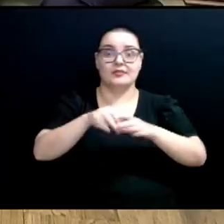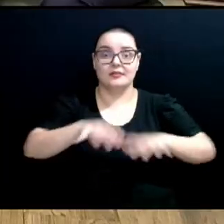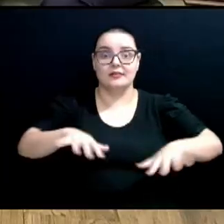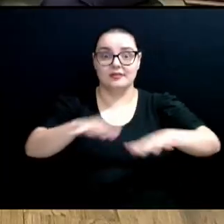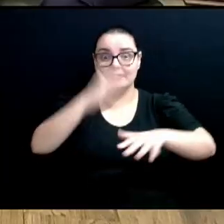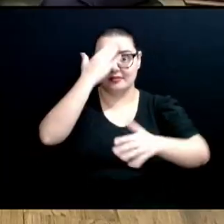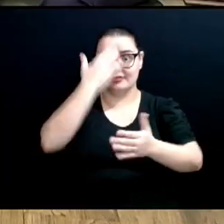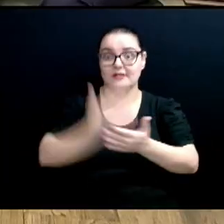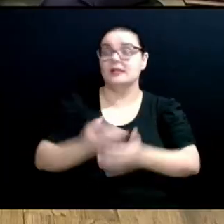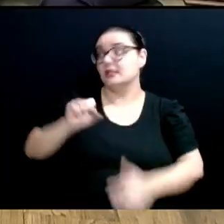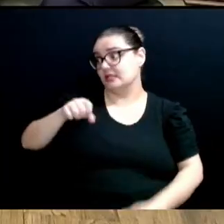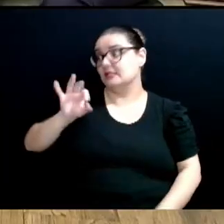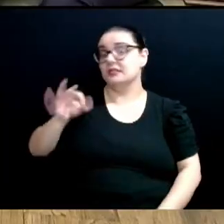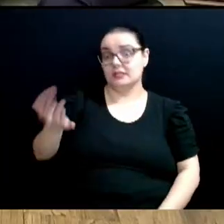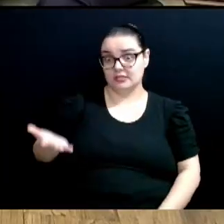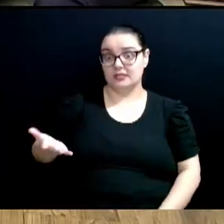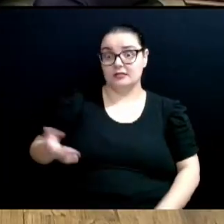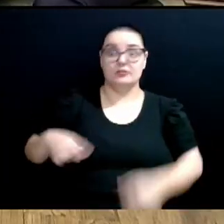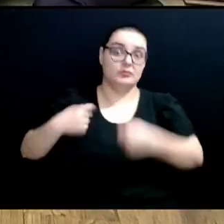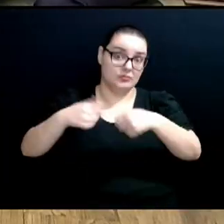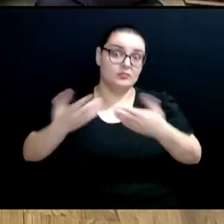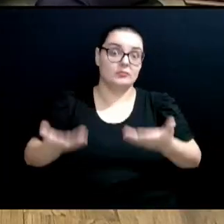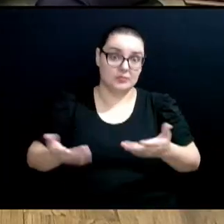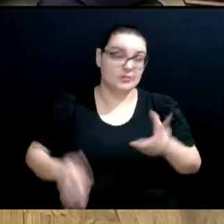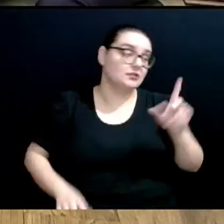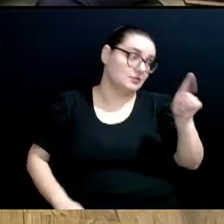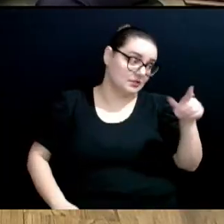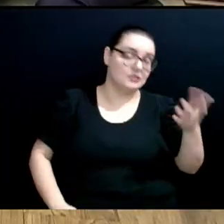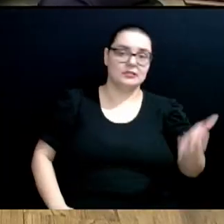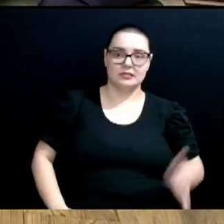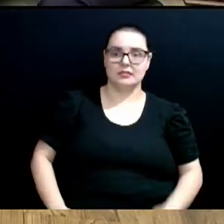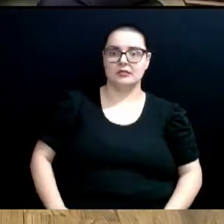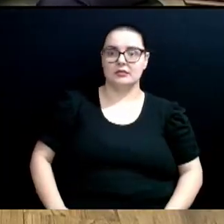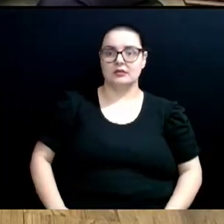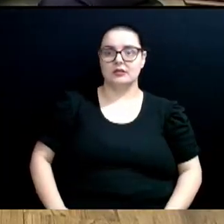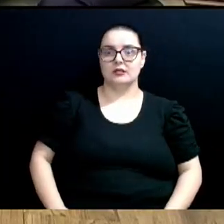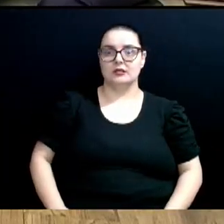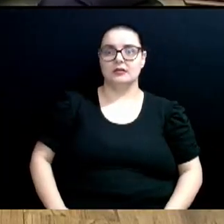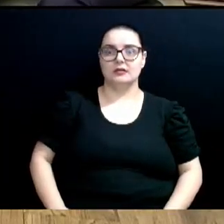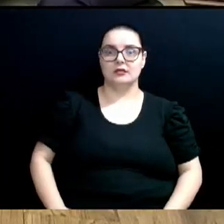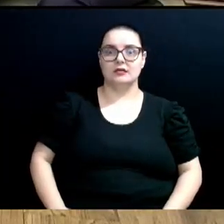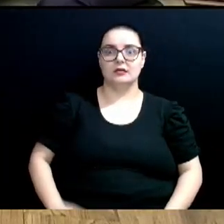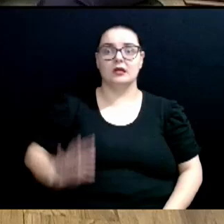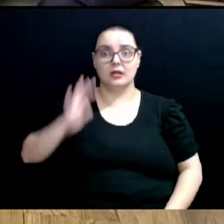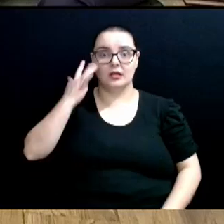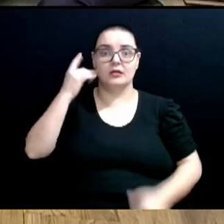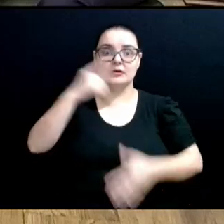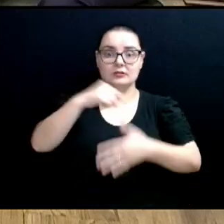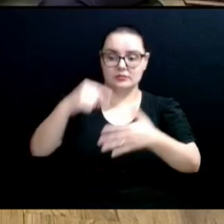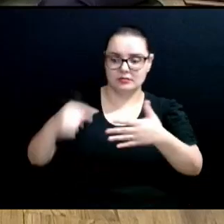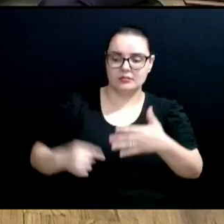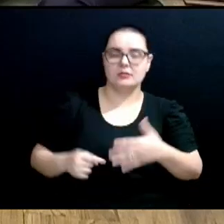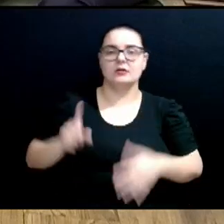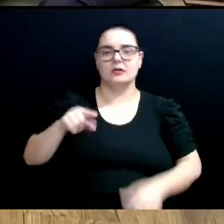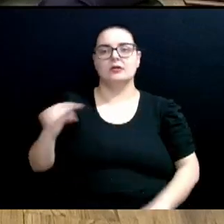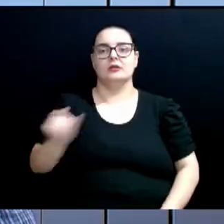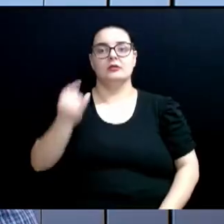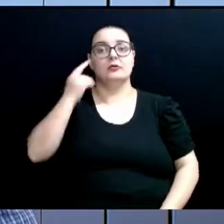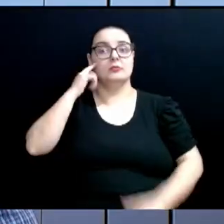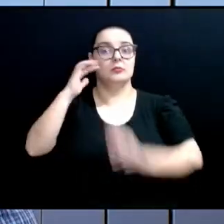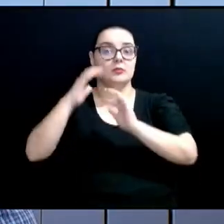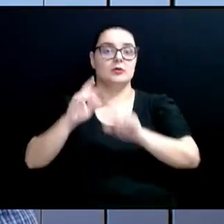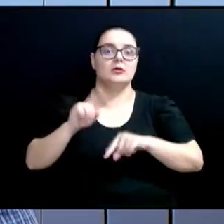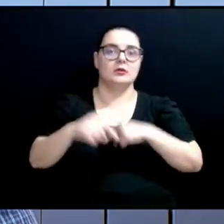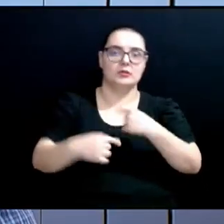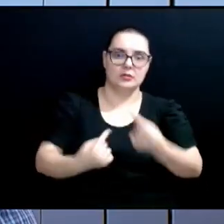Exatamente, e daquilo que eu preciso como cidadão, né? Eu acho que acho que esse elemento é um eixo muito interessante para a gente pensar. E o